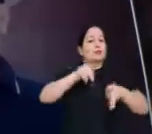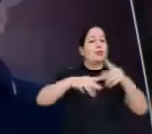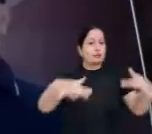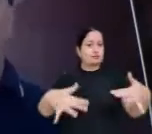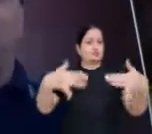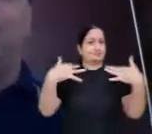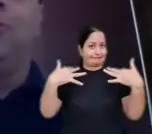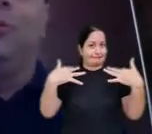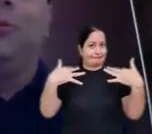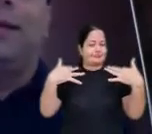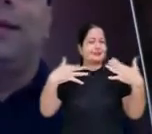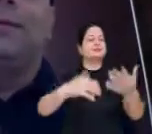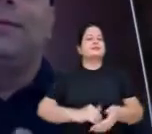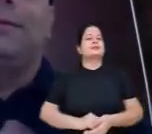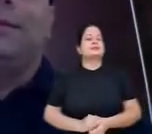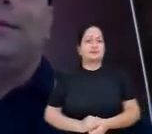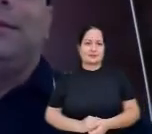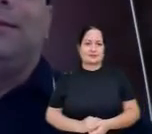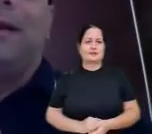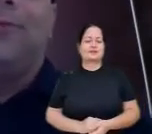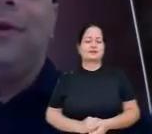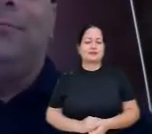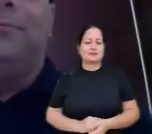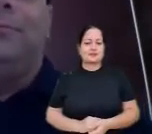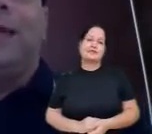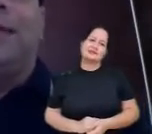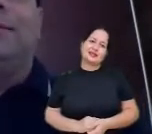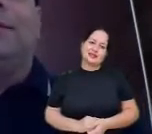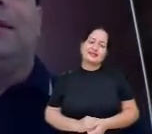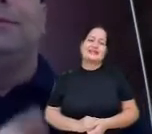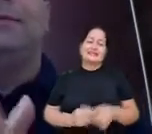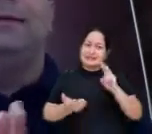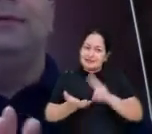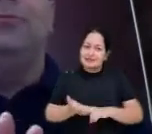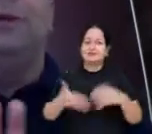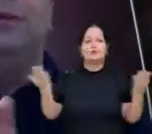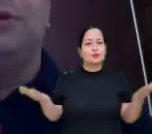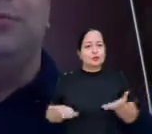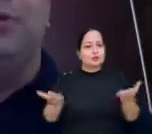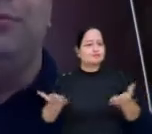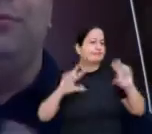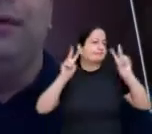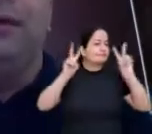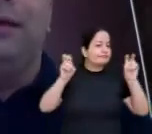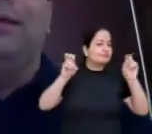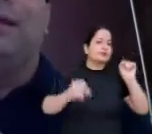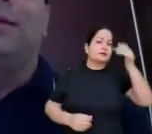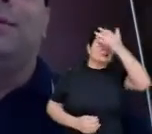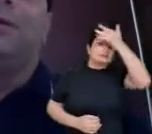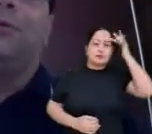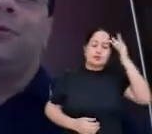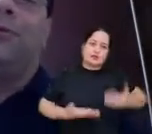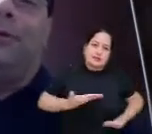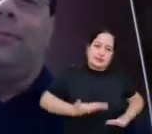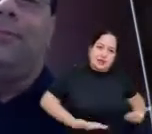Esse texto fala a respeito daqueles que servem, daqueles que ensinam e testemunham, e daqueles